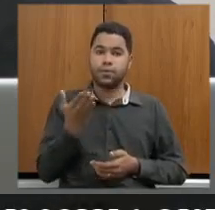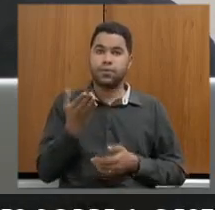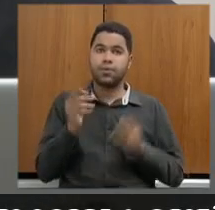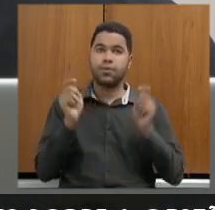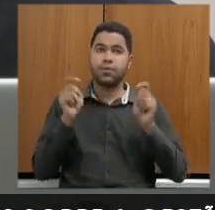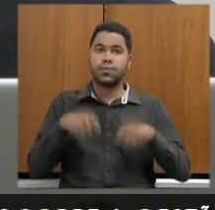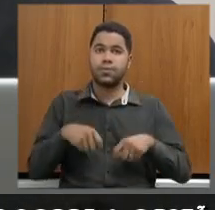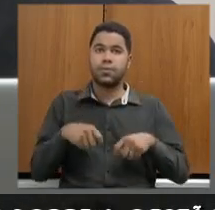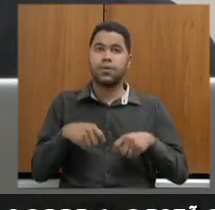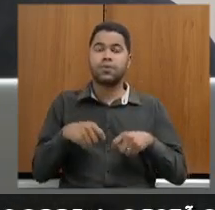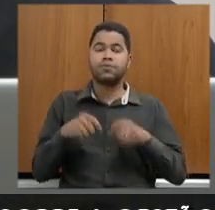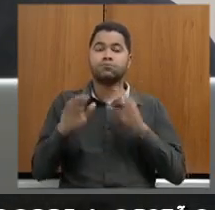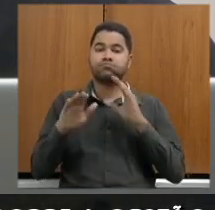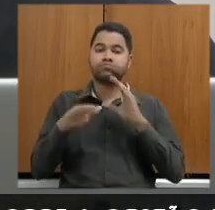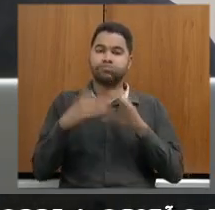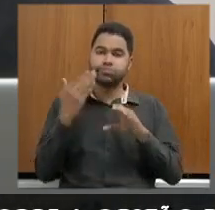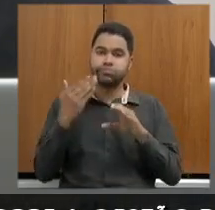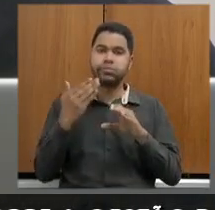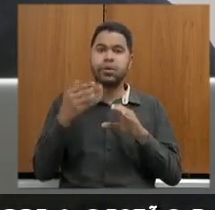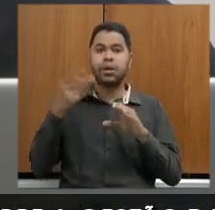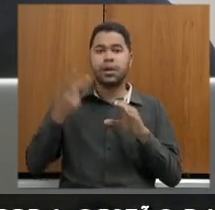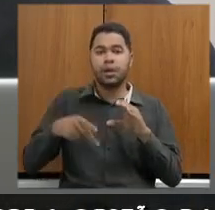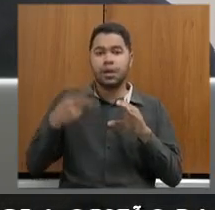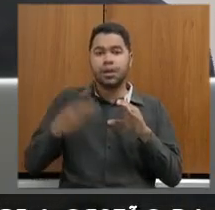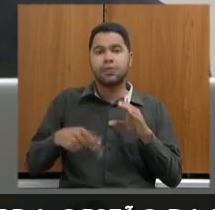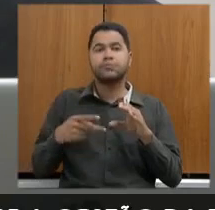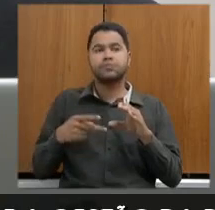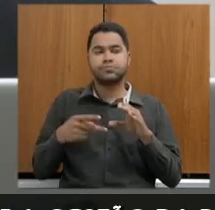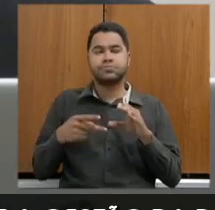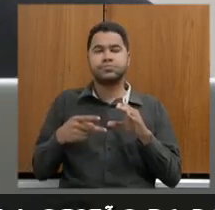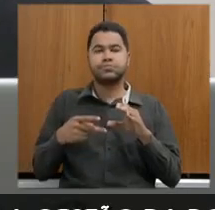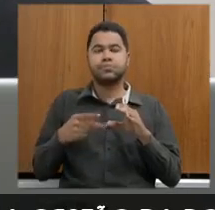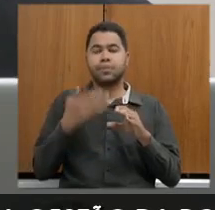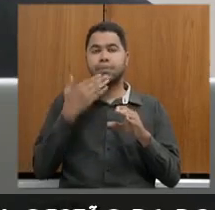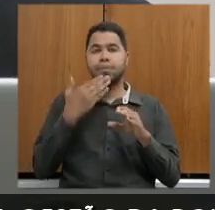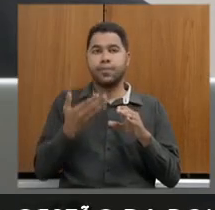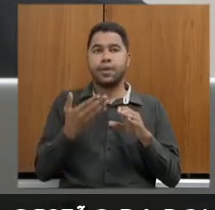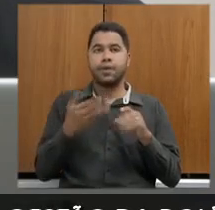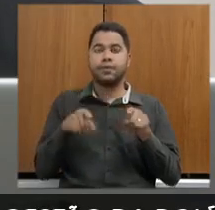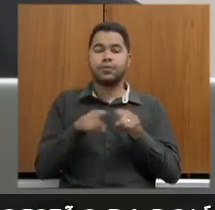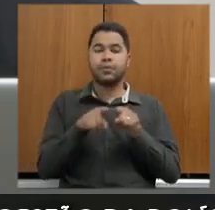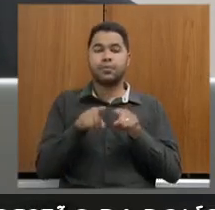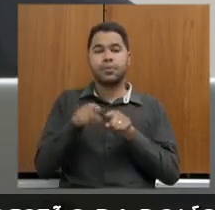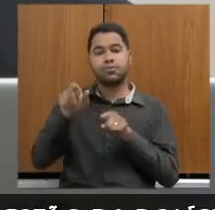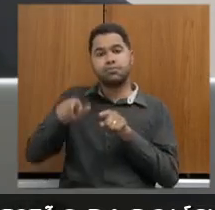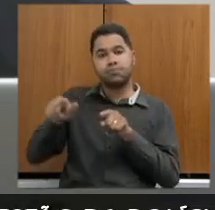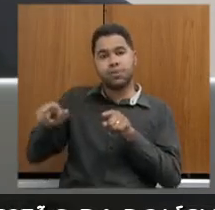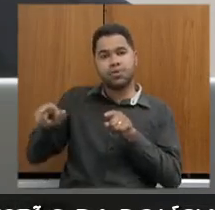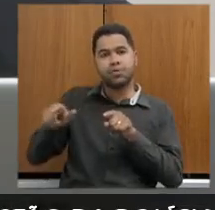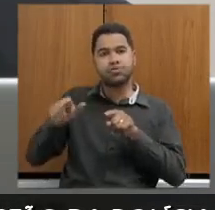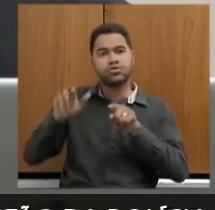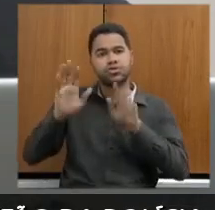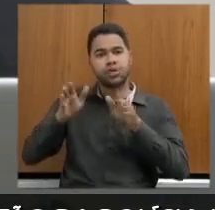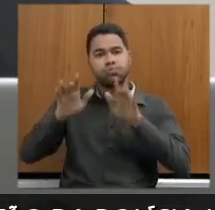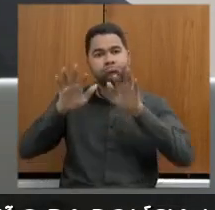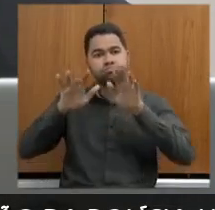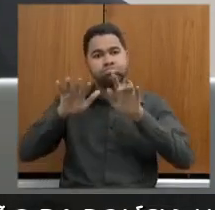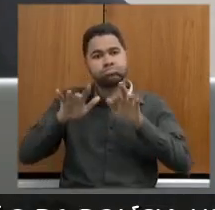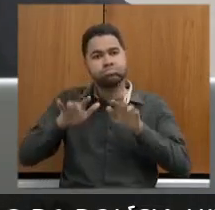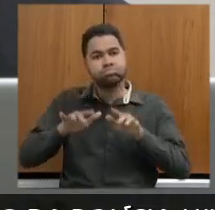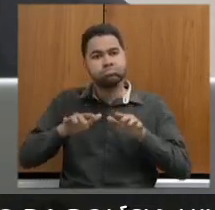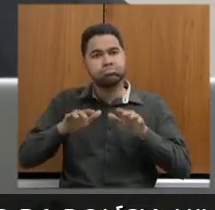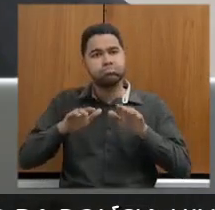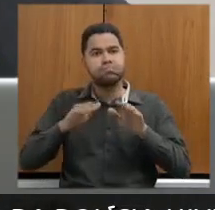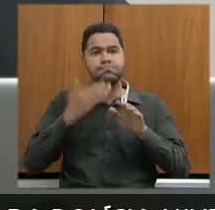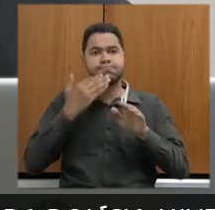Senhor possa encaminhar a forma aumente a essa condição e eu Solicito que a consultoria também já elabora o devido o requerimento